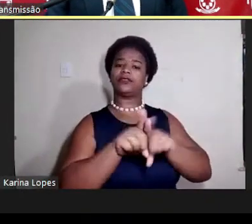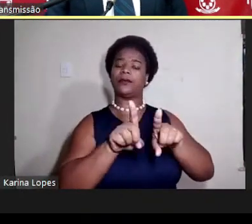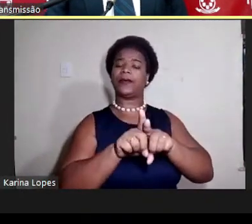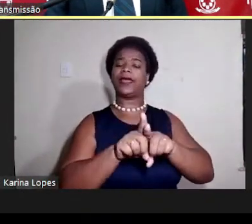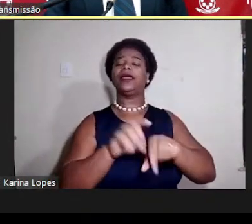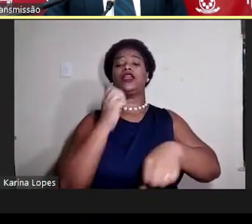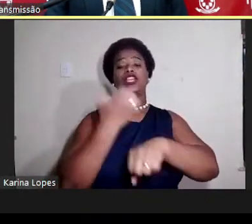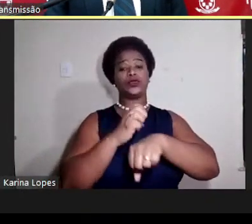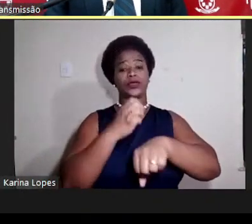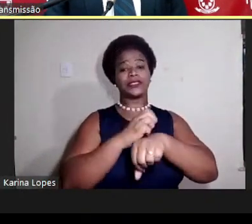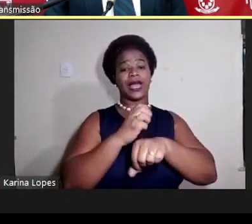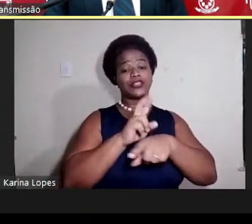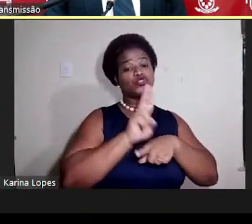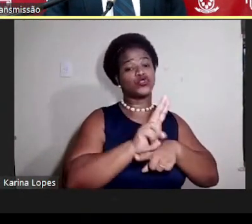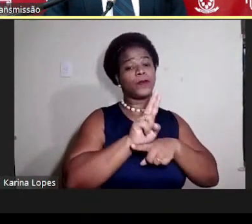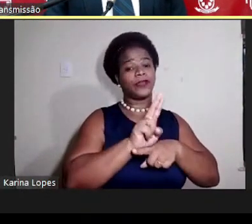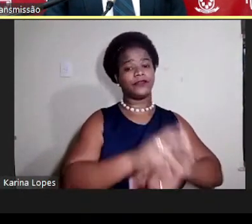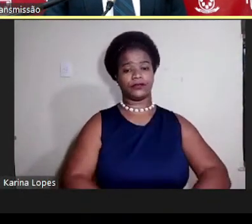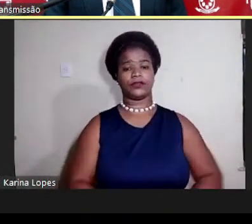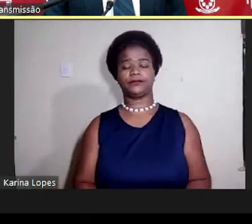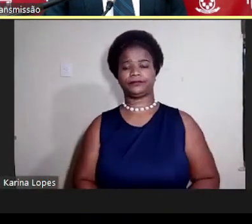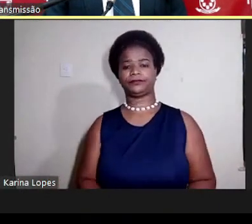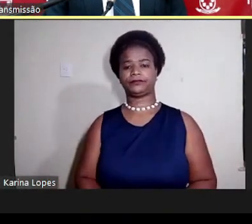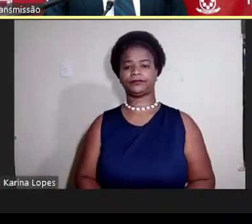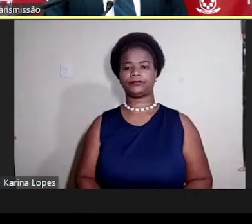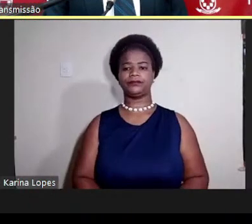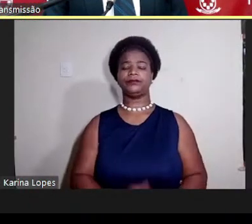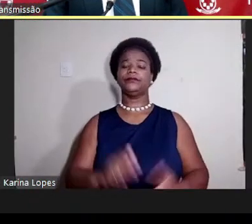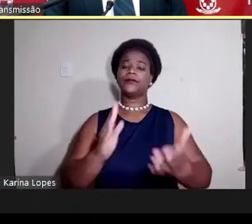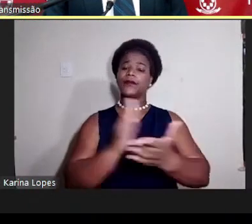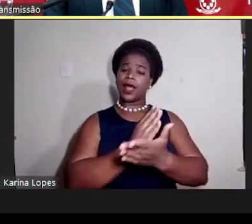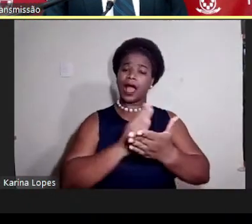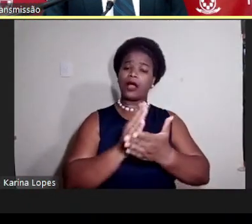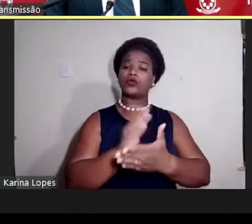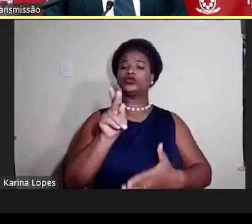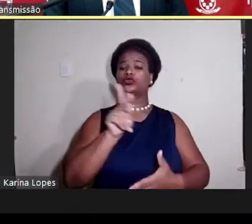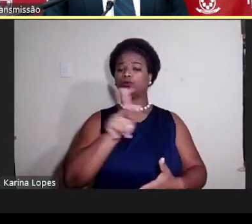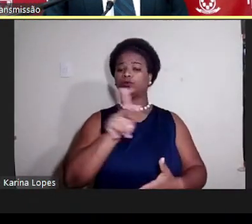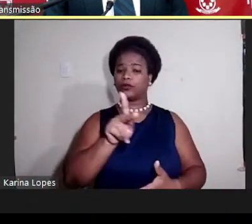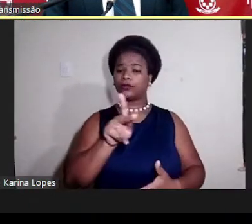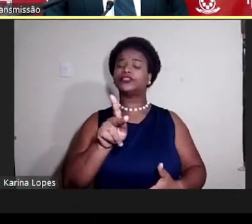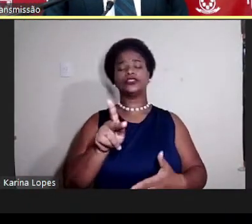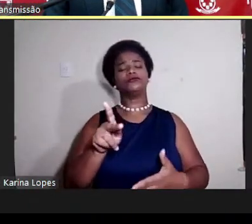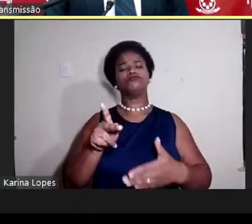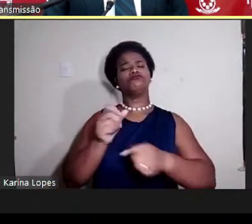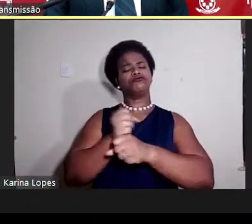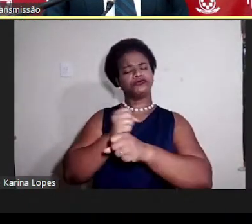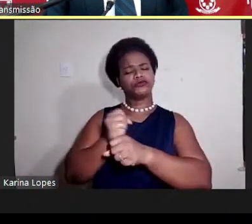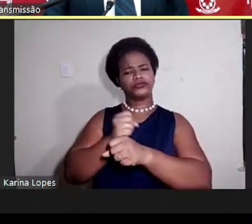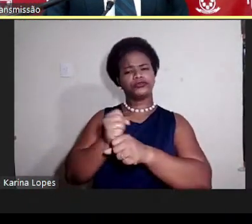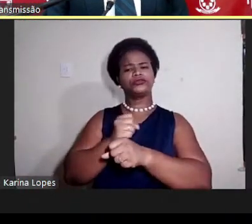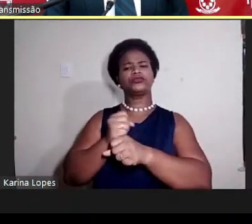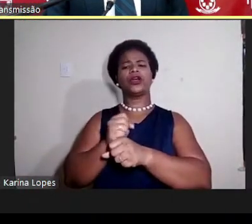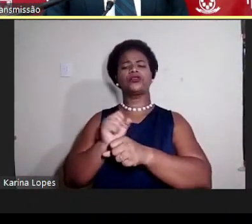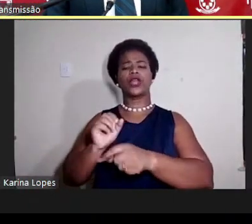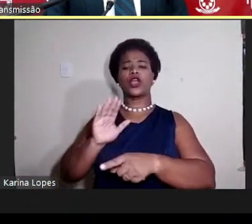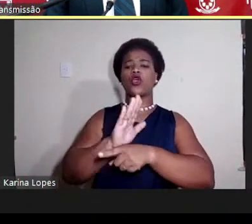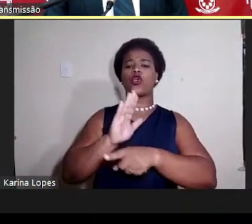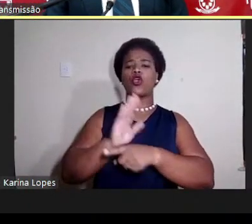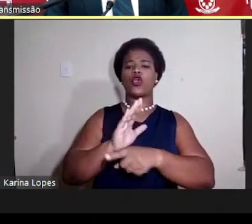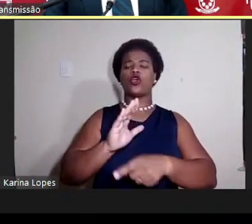supervisionados. Parte dessas e desses docentes ficaram por anos como colaboradores,